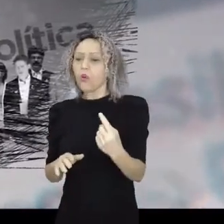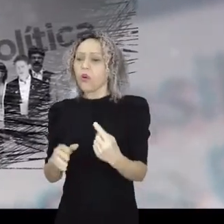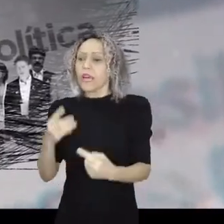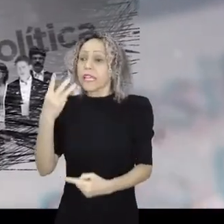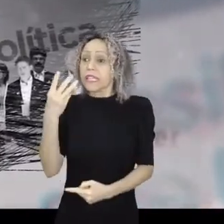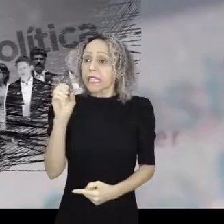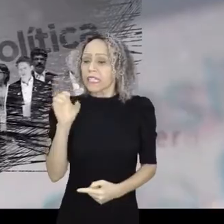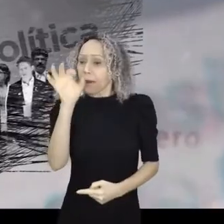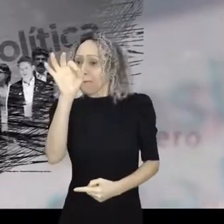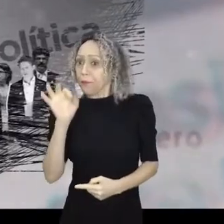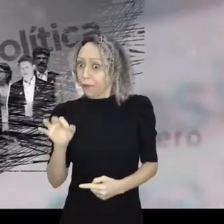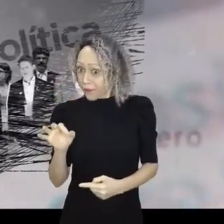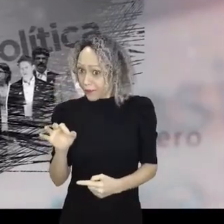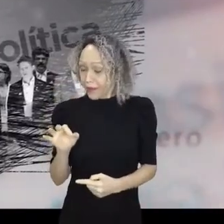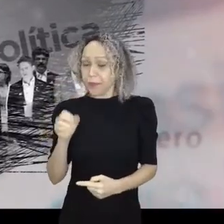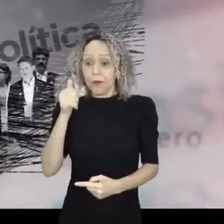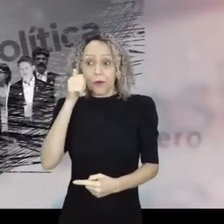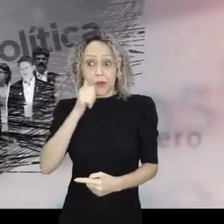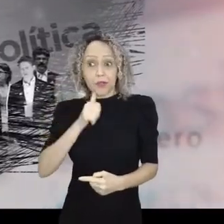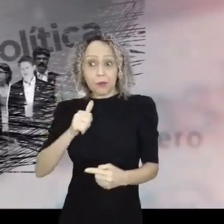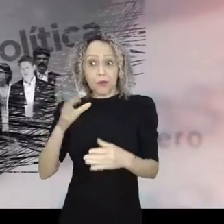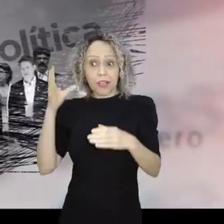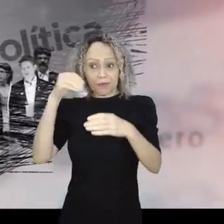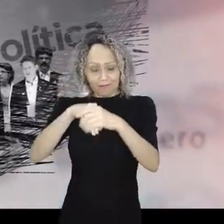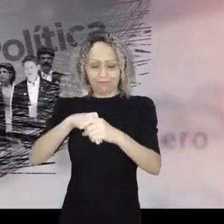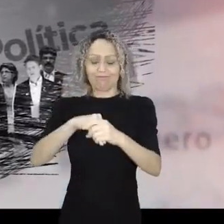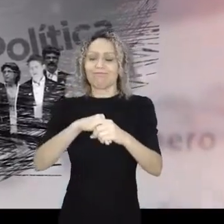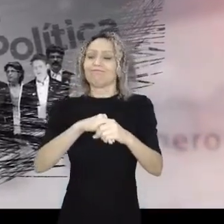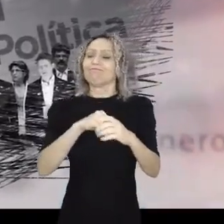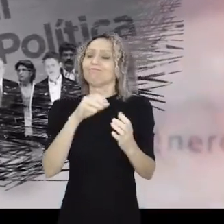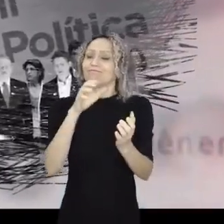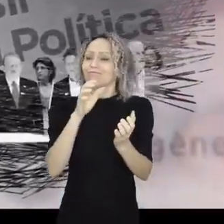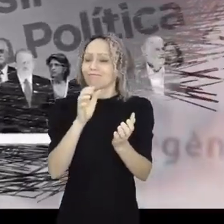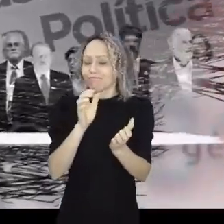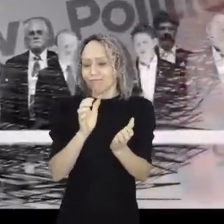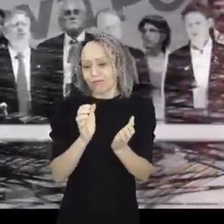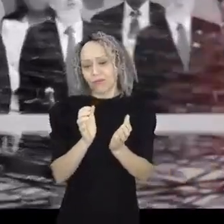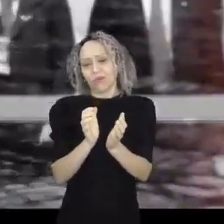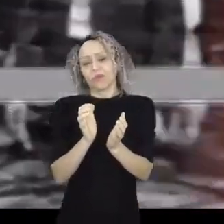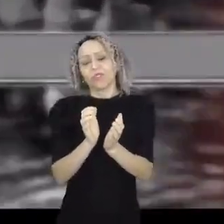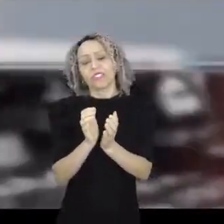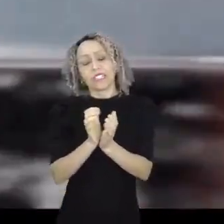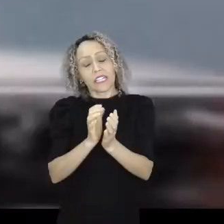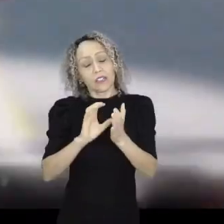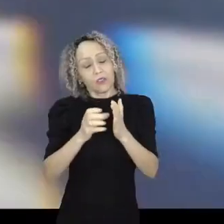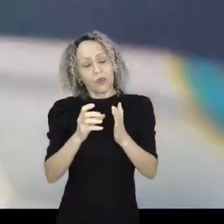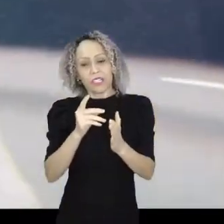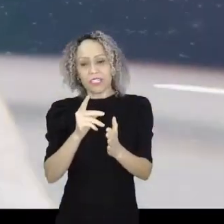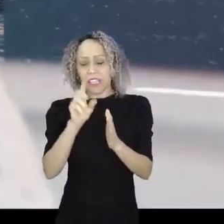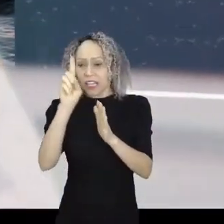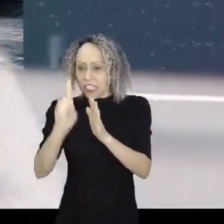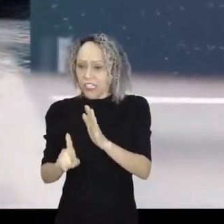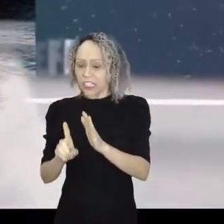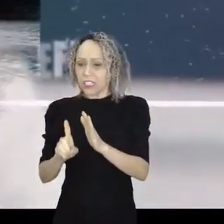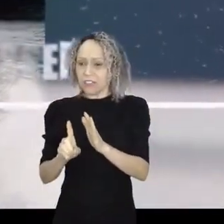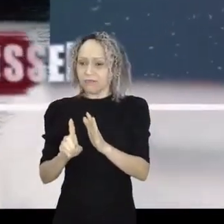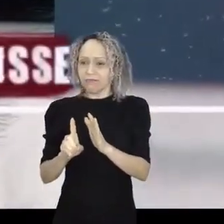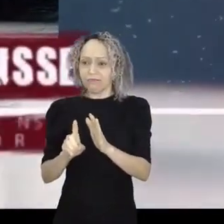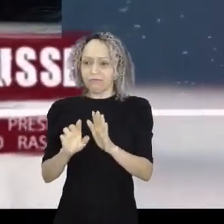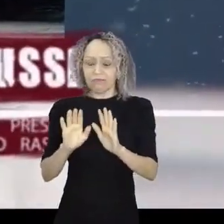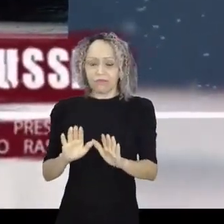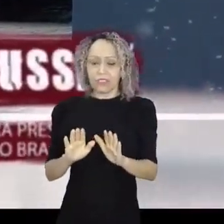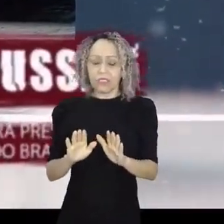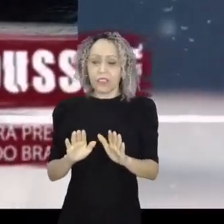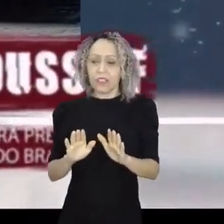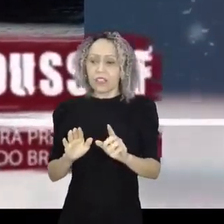sua direção, e foi o primeiro partido a ter paridade de gênero neste cargo. Tudo isso antes mesmo de virar lei. A